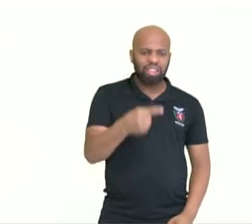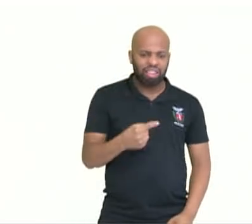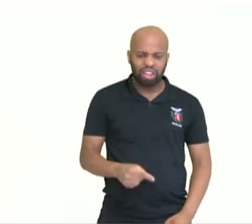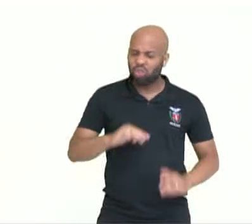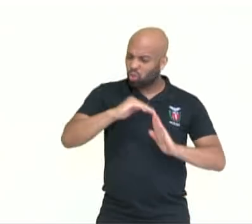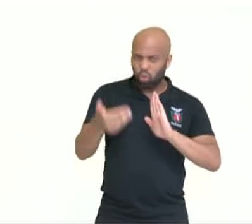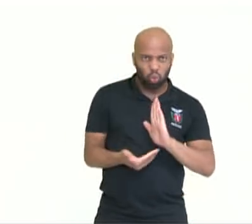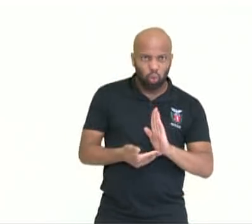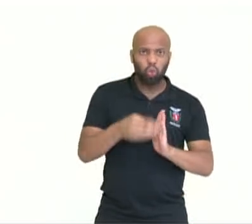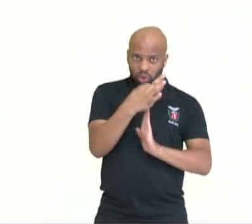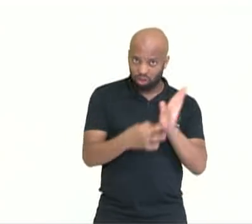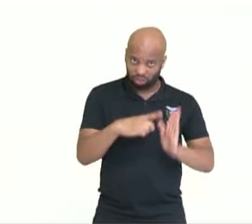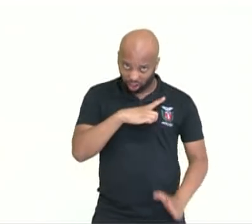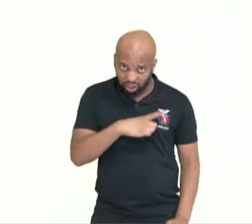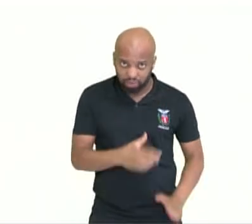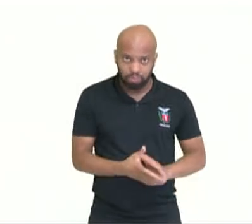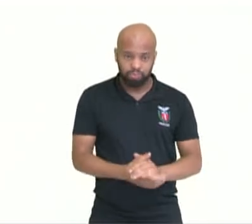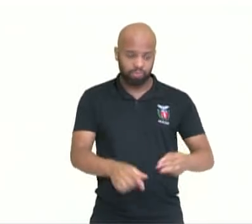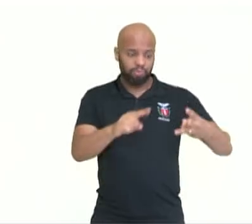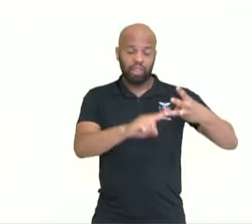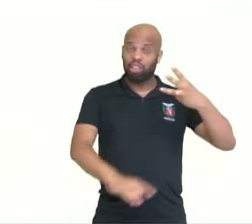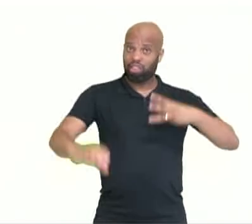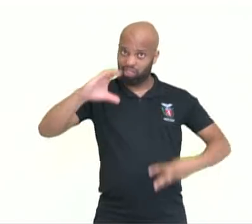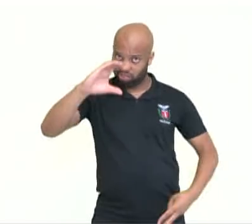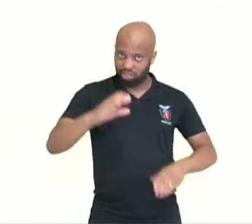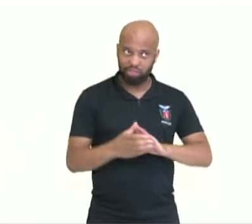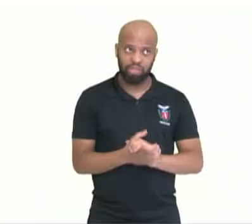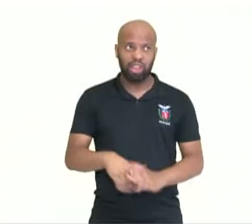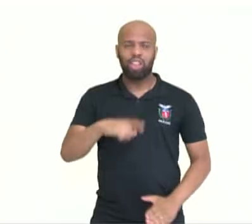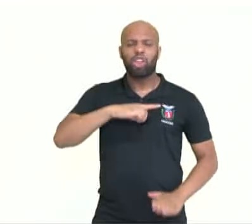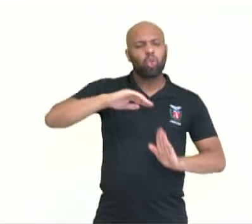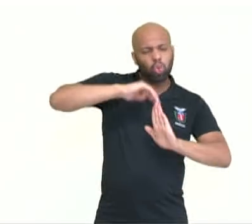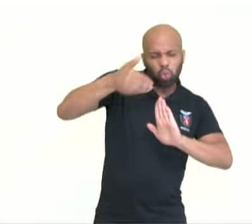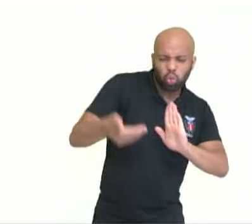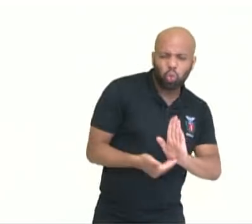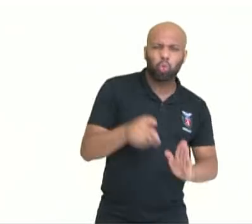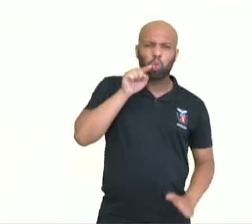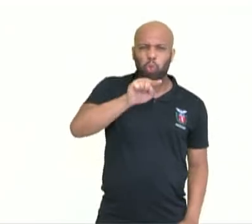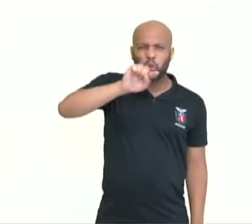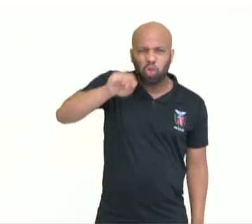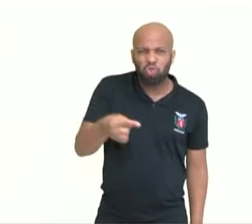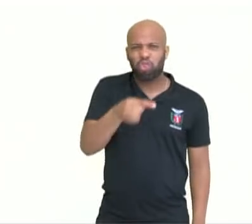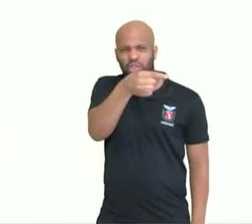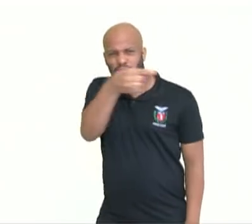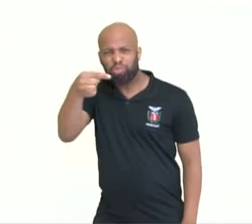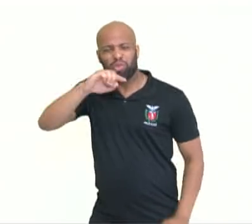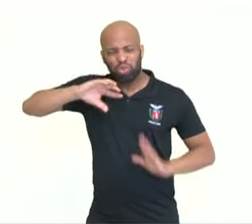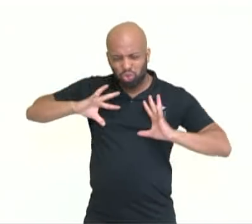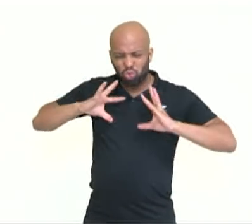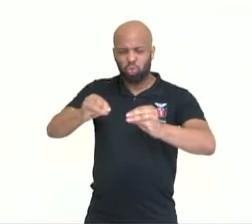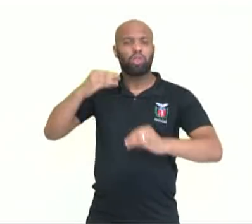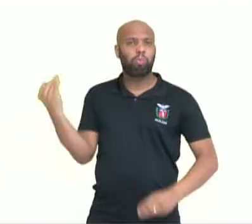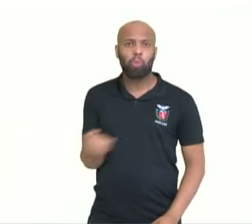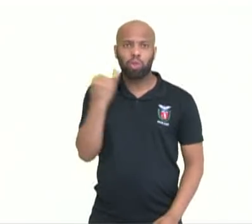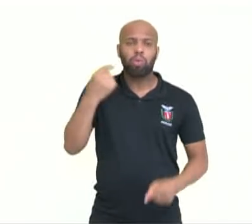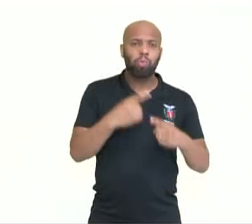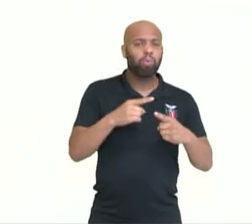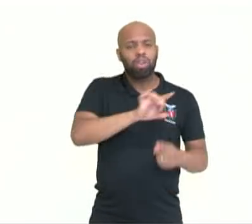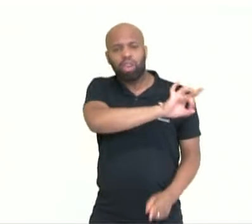todo? Letra C, todos os sinais de pontuação são importantes, pois cada um corresponde